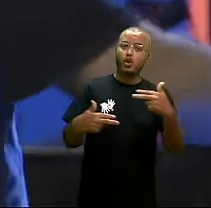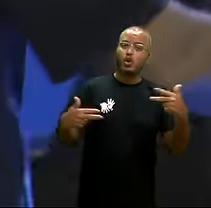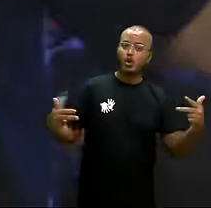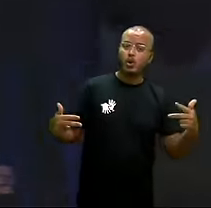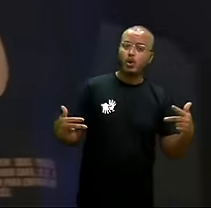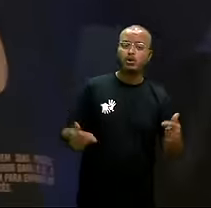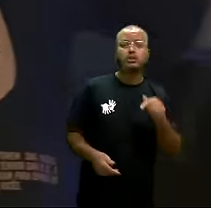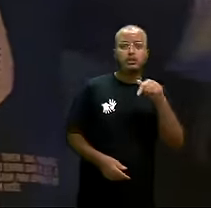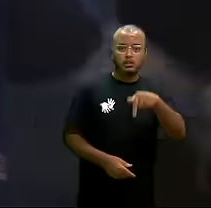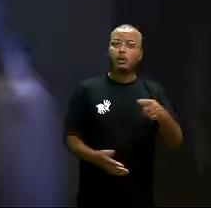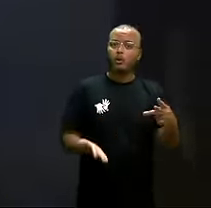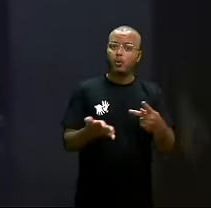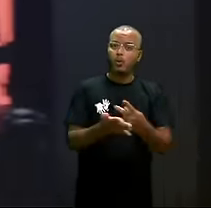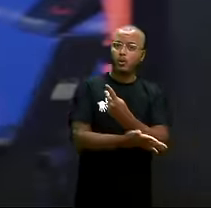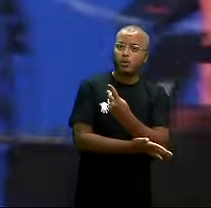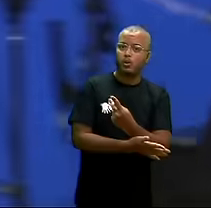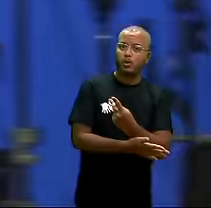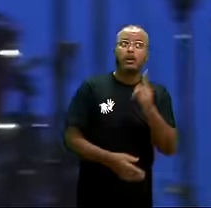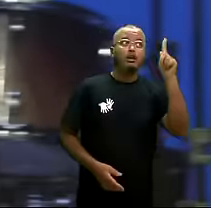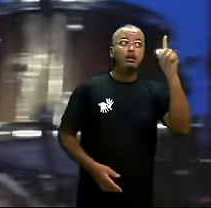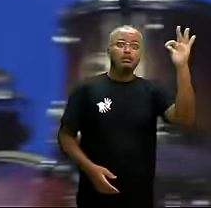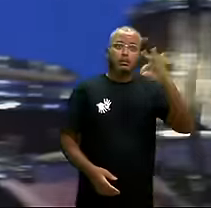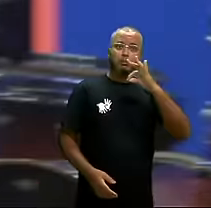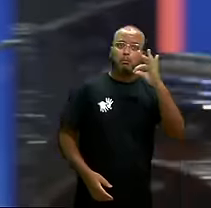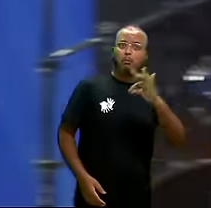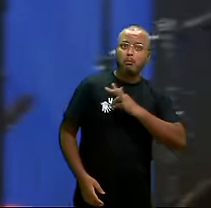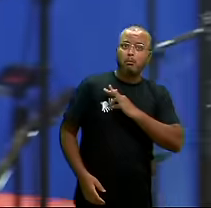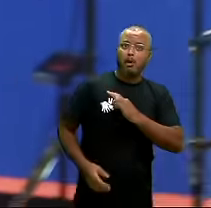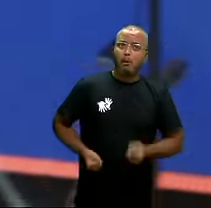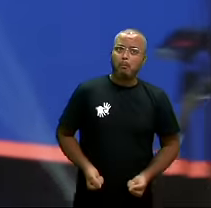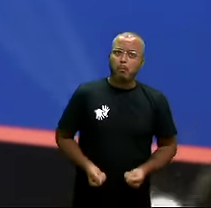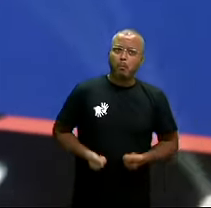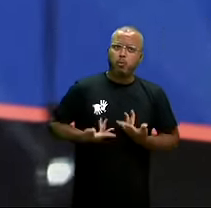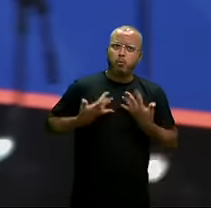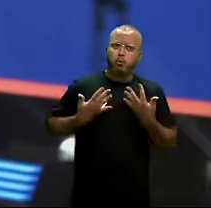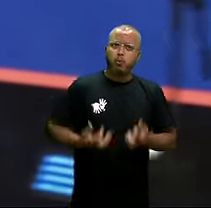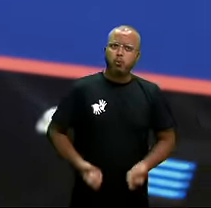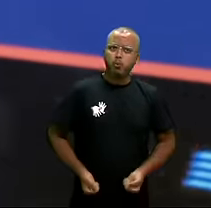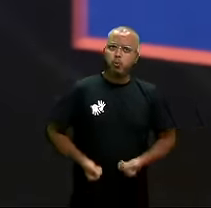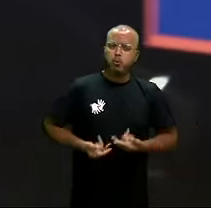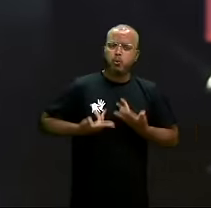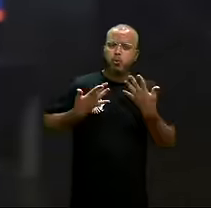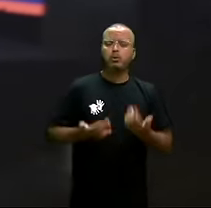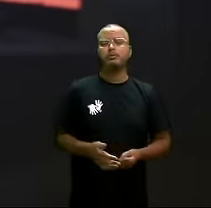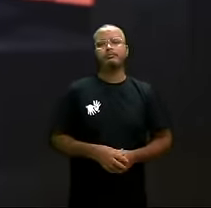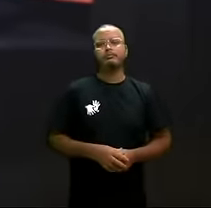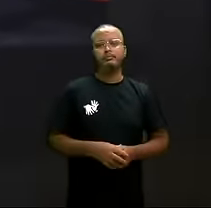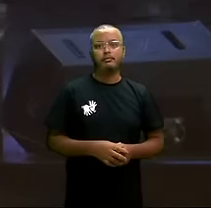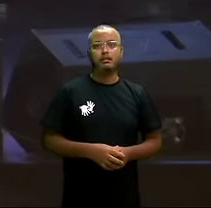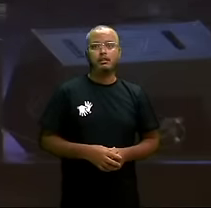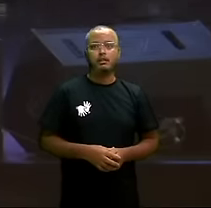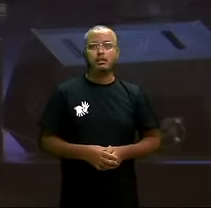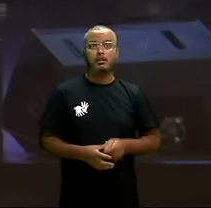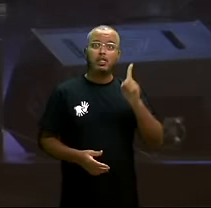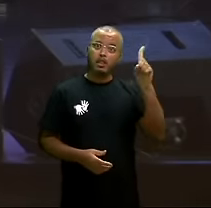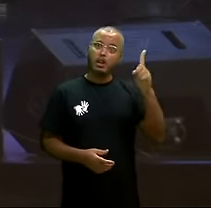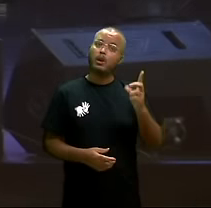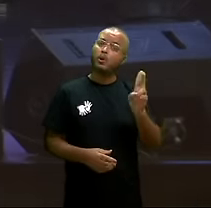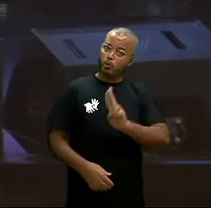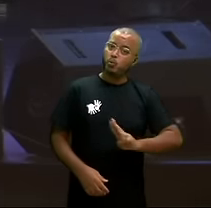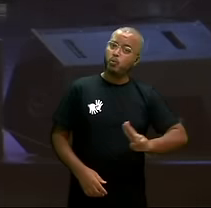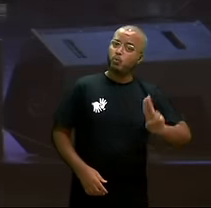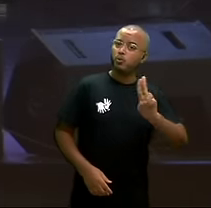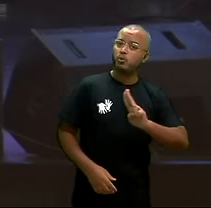forma espontânea. Acredito muito que Deus faz coisas sobrenaturais na espontaneidade daquilo que a gente é. Você quer conhecer